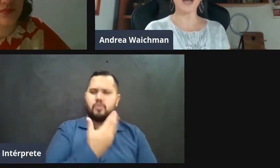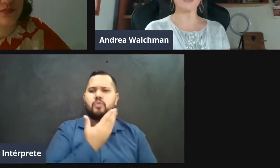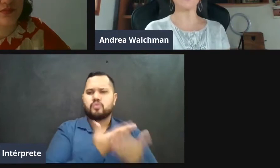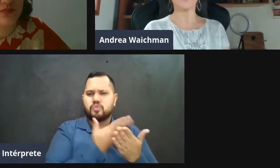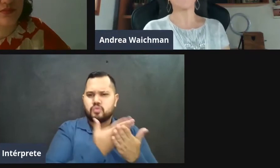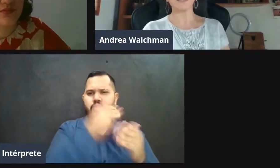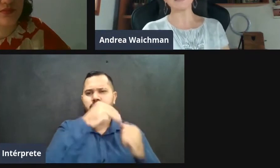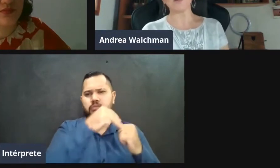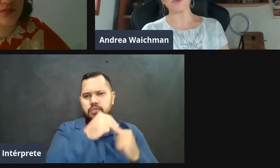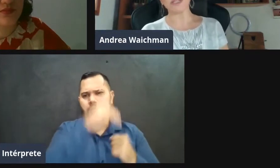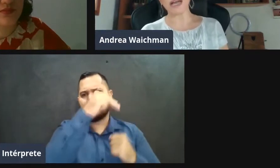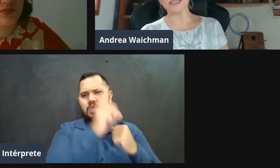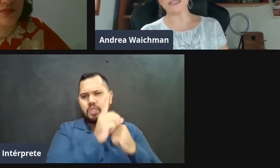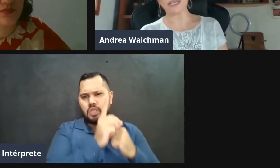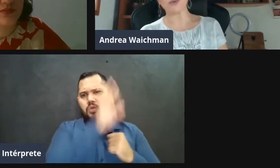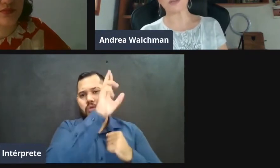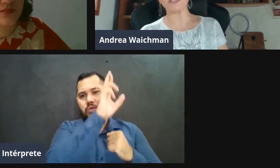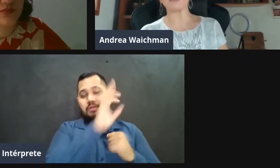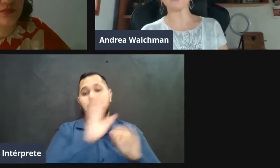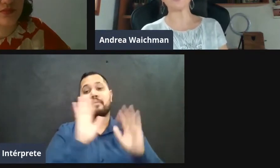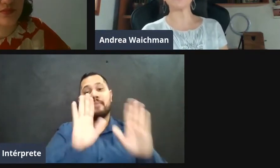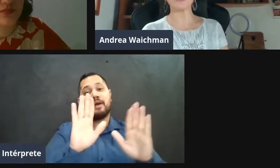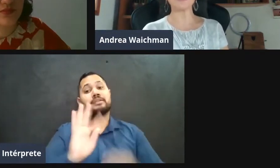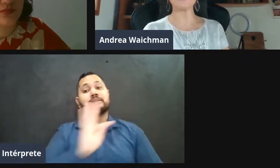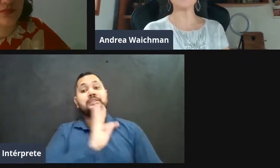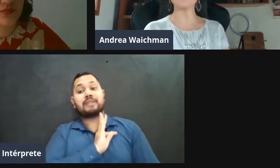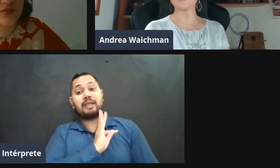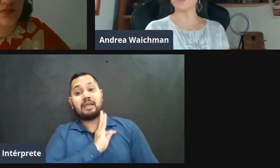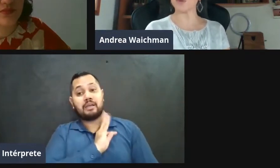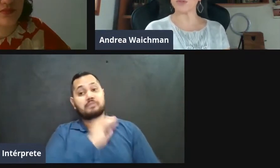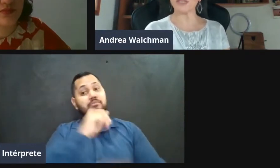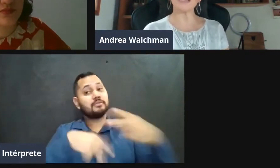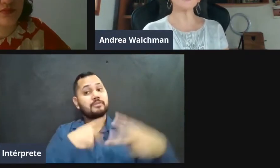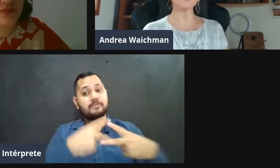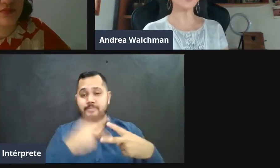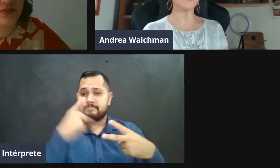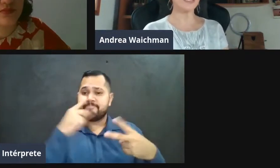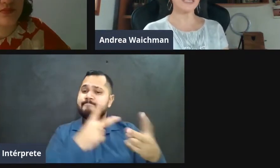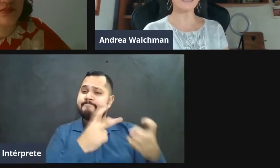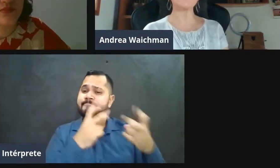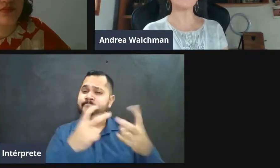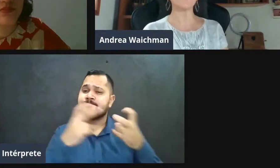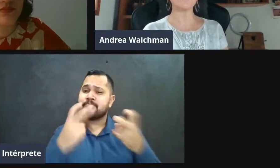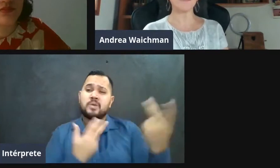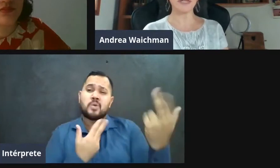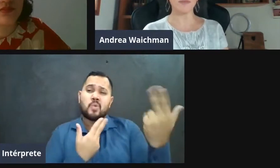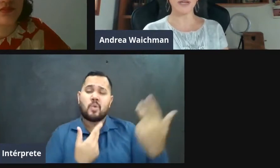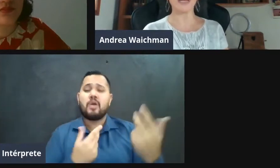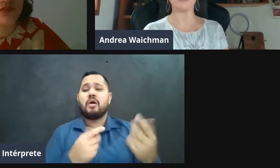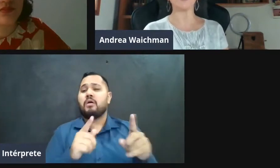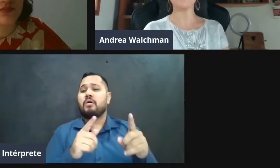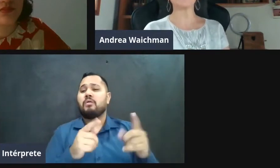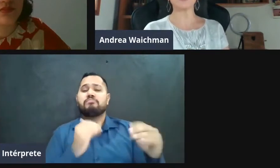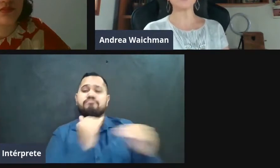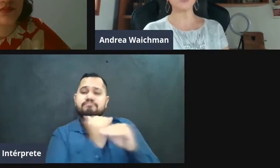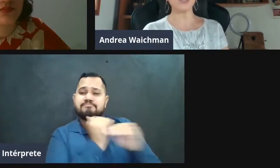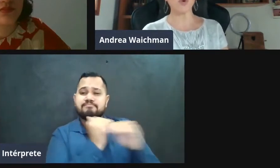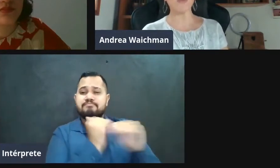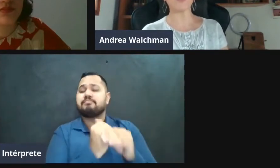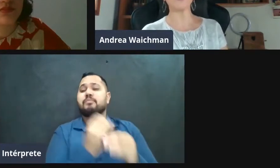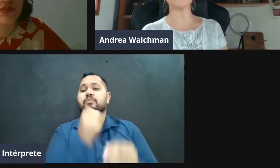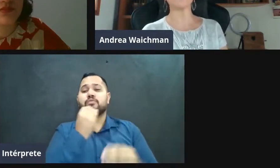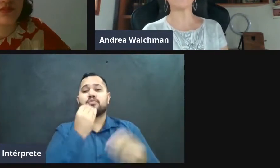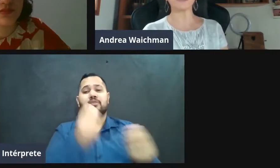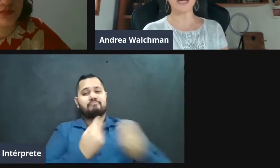mestrado, doutorado, mas a comunidade de técnicos administrativos se ressente de que essas oportunidades não são ofertadas da mesma maneira para eles. Portanto, a gente